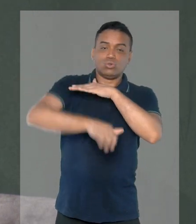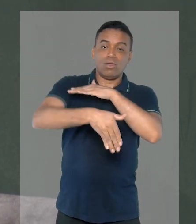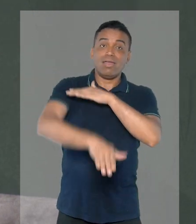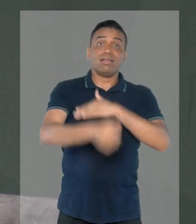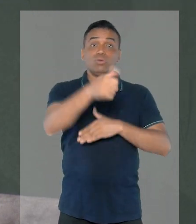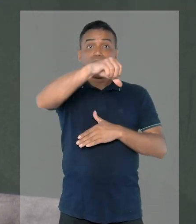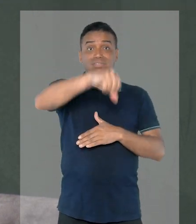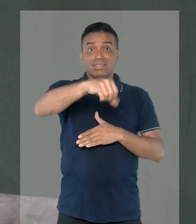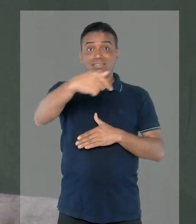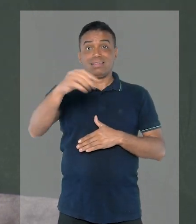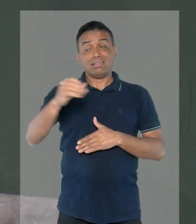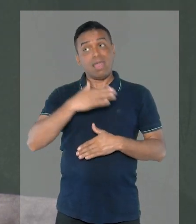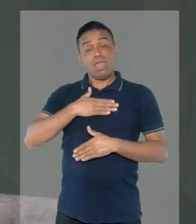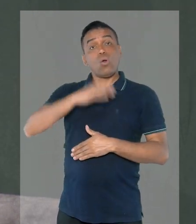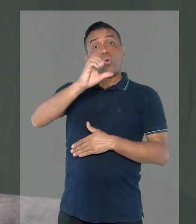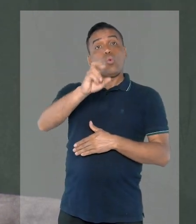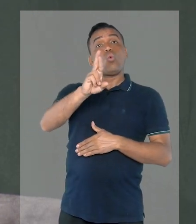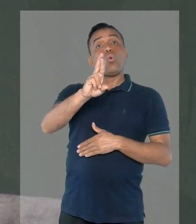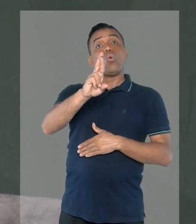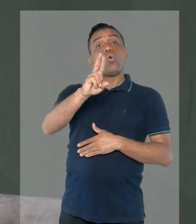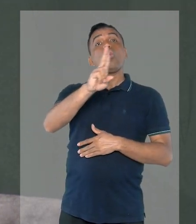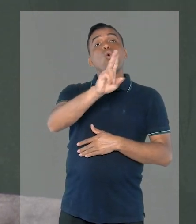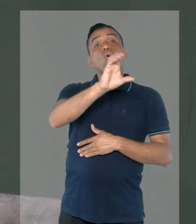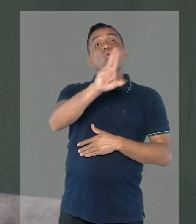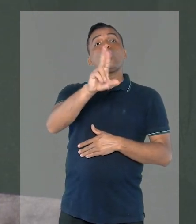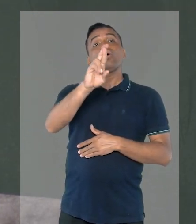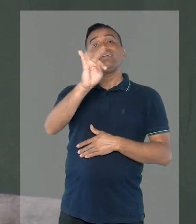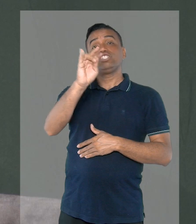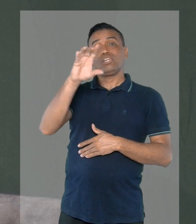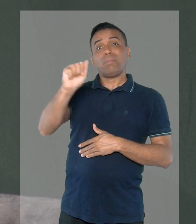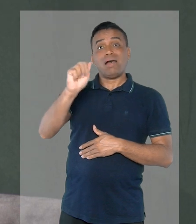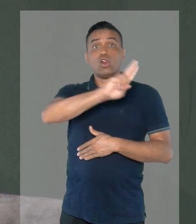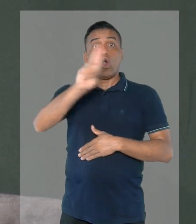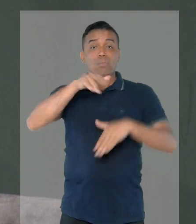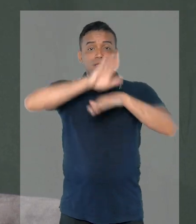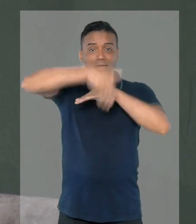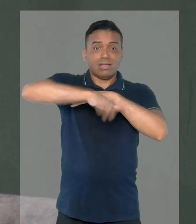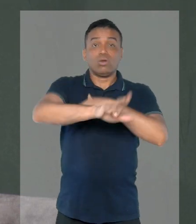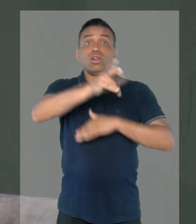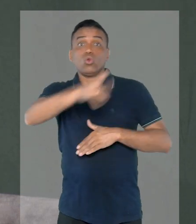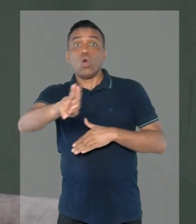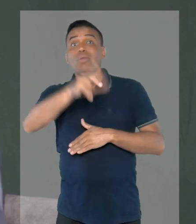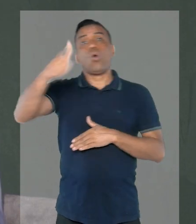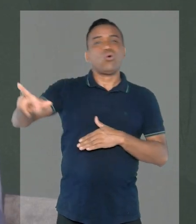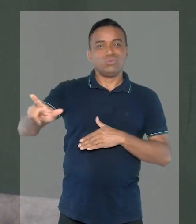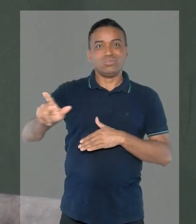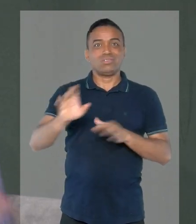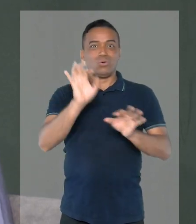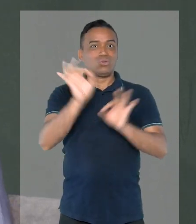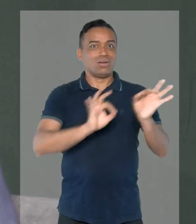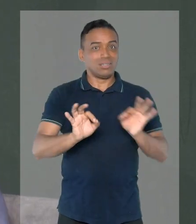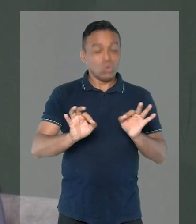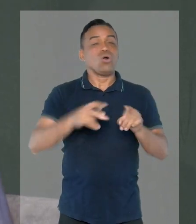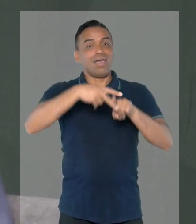anos 70, em Curitiba, porque eu sou de Curitiba, essa cachoeira chamava outra coisa. Senão, isso é muito bom, né? É muito, né? Muito. Só um